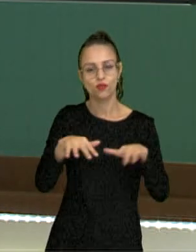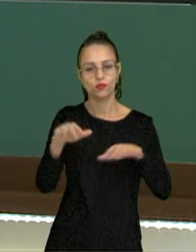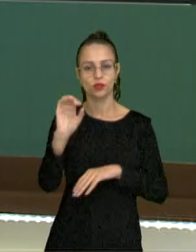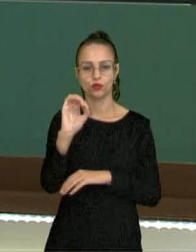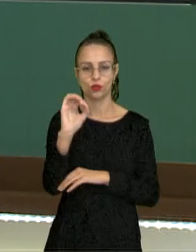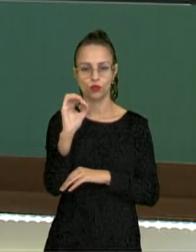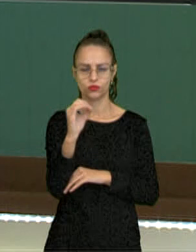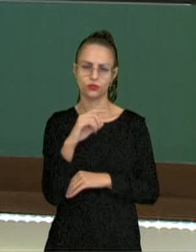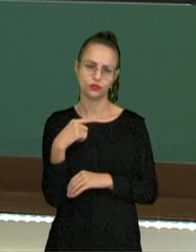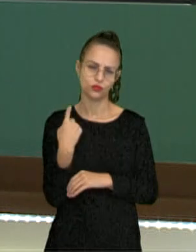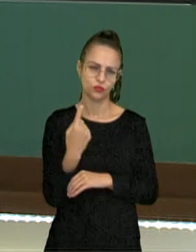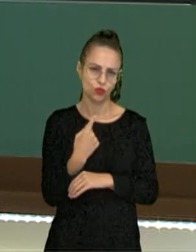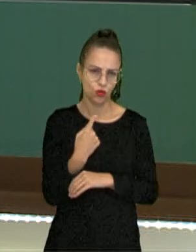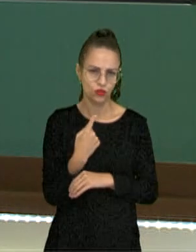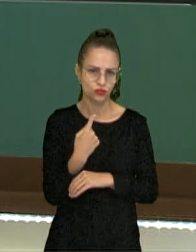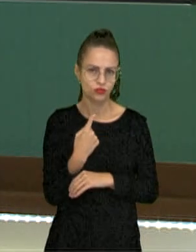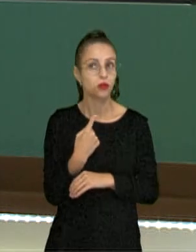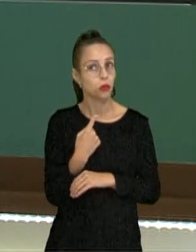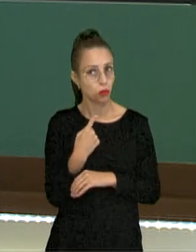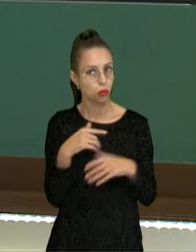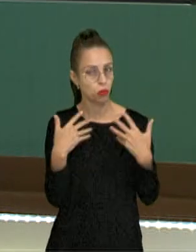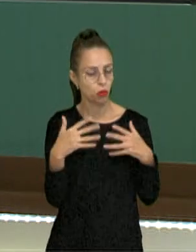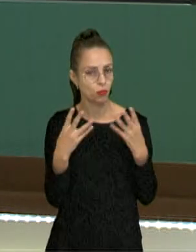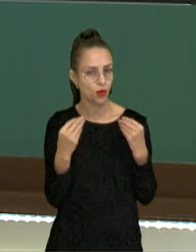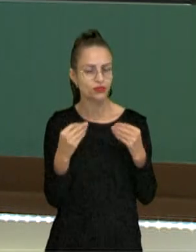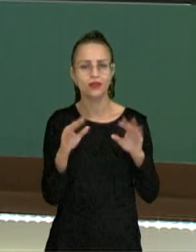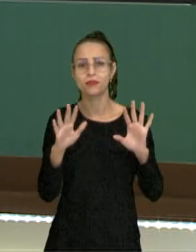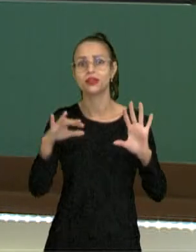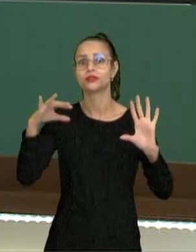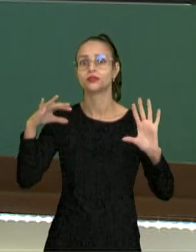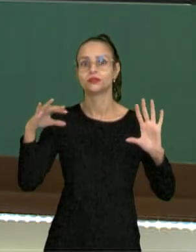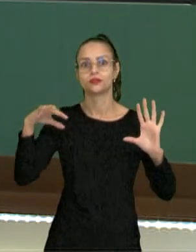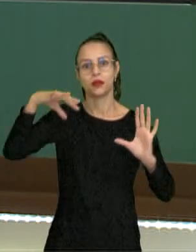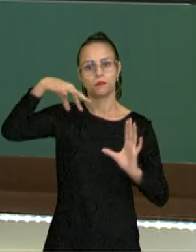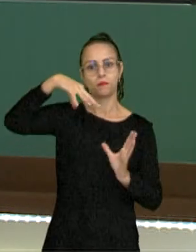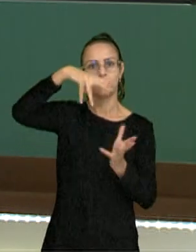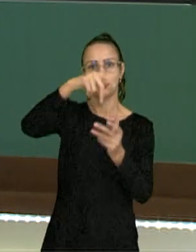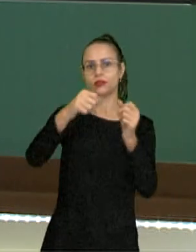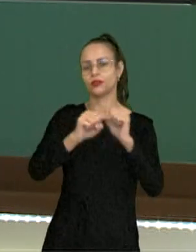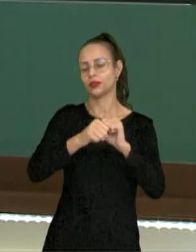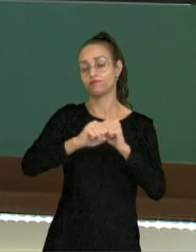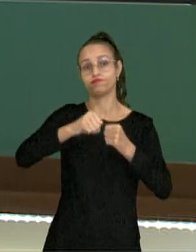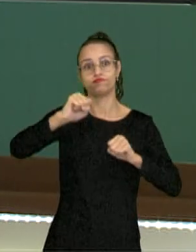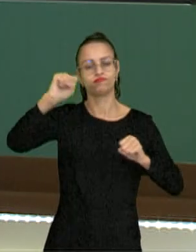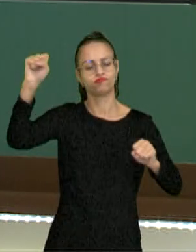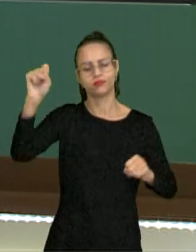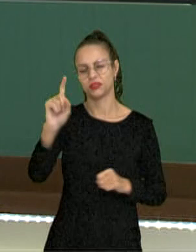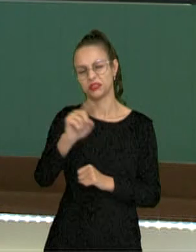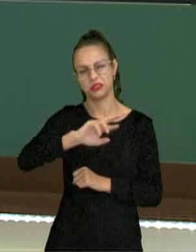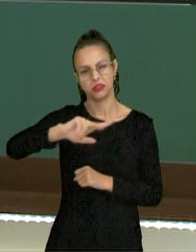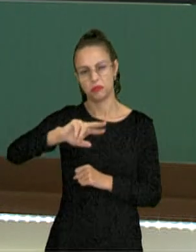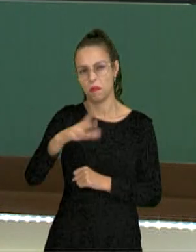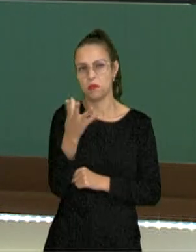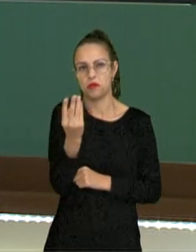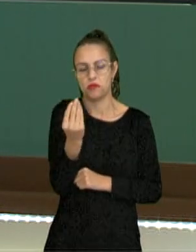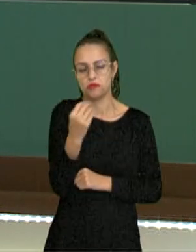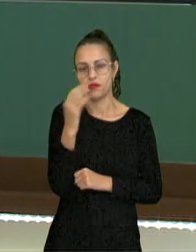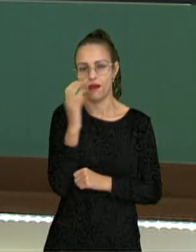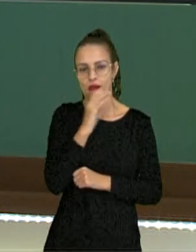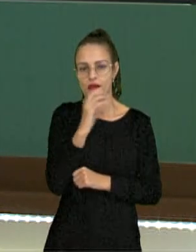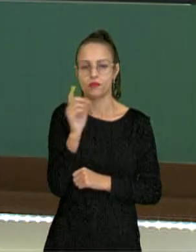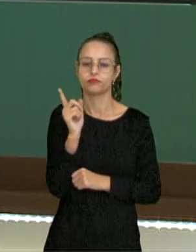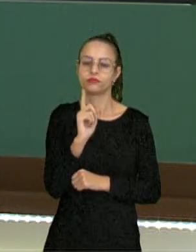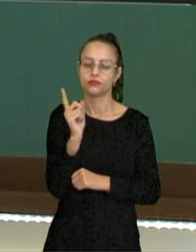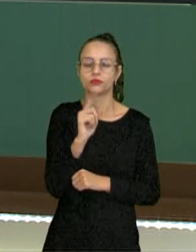nossos padrões humanos, isso é bastante, né? Mas para o planeta, que é gigantesco, não é tanta velocidade assim. Mas